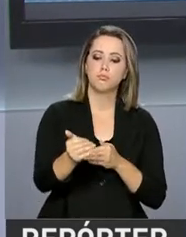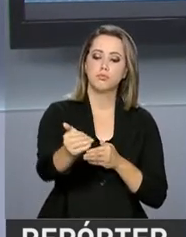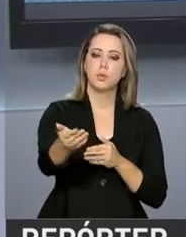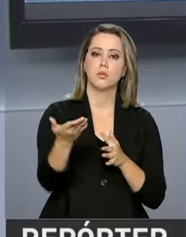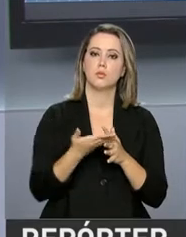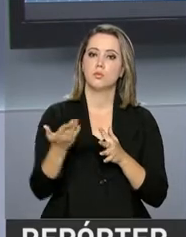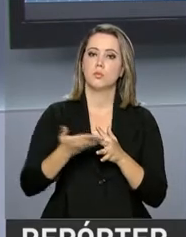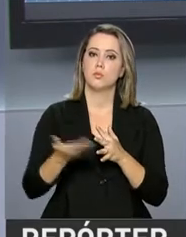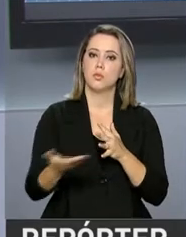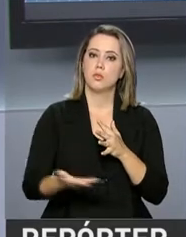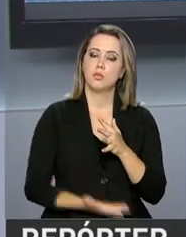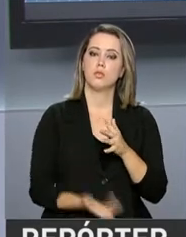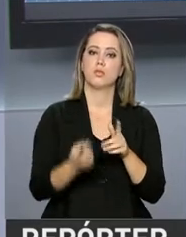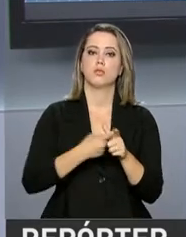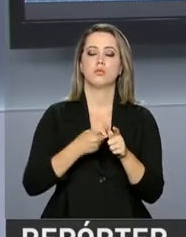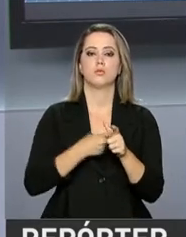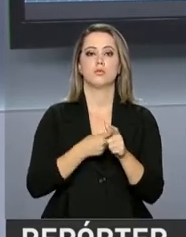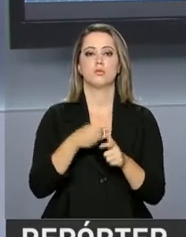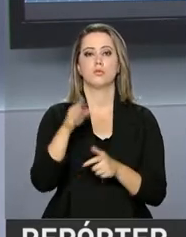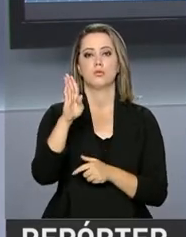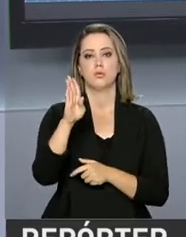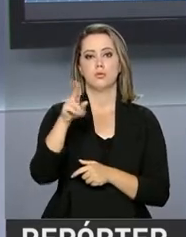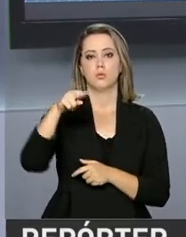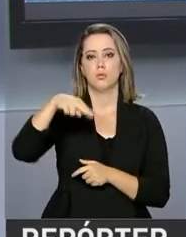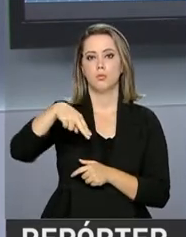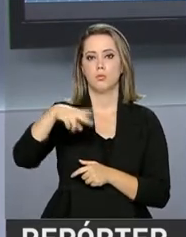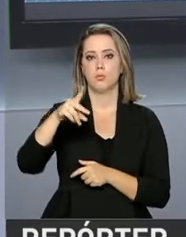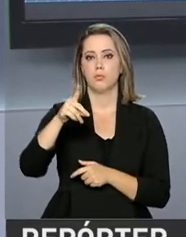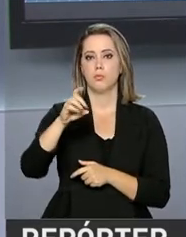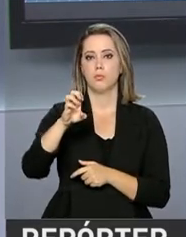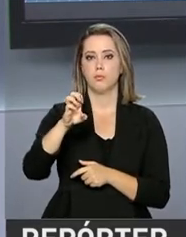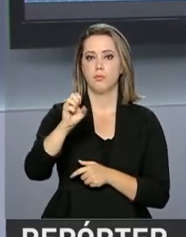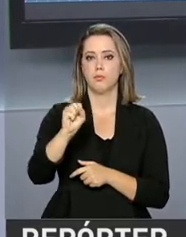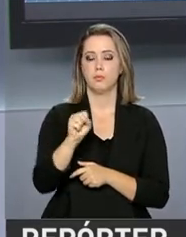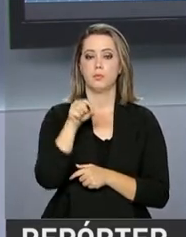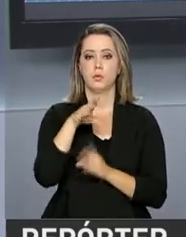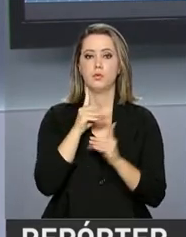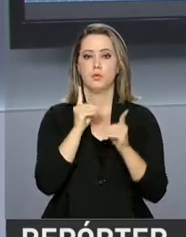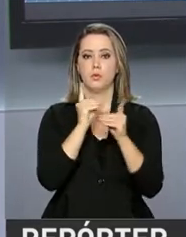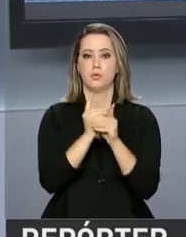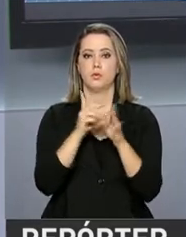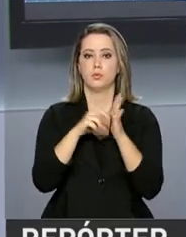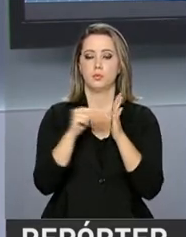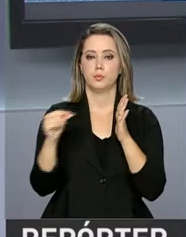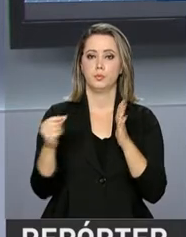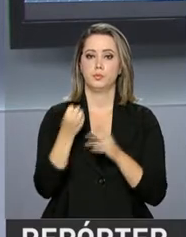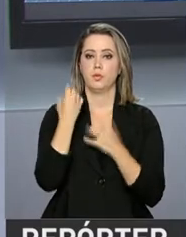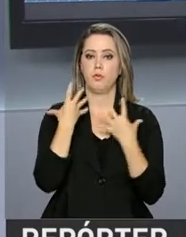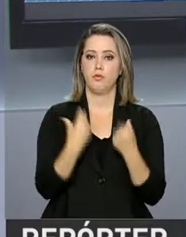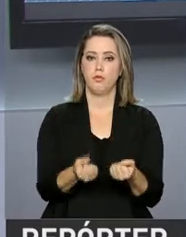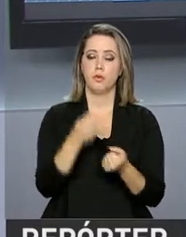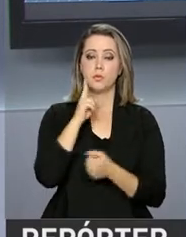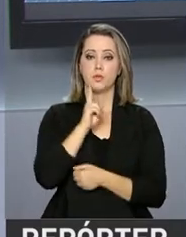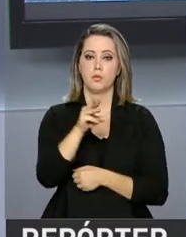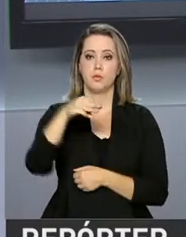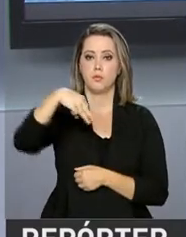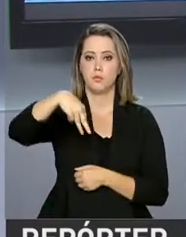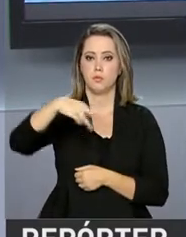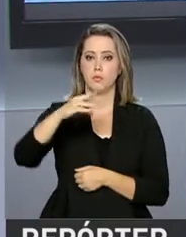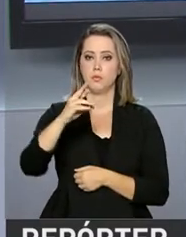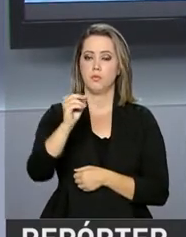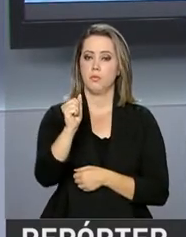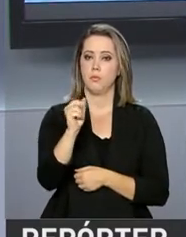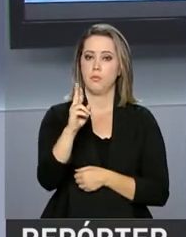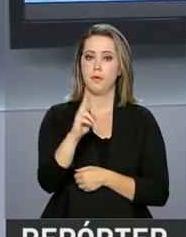estados com bndf o encontro foi ontem à noite no palácio da alvorada nós vamos falar com a repórter márcio canuto